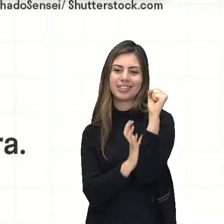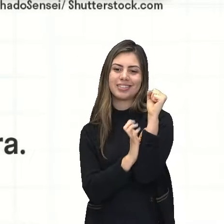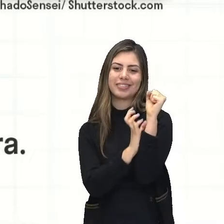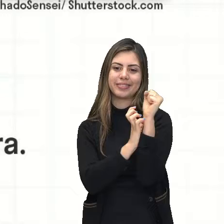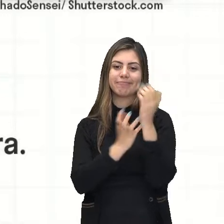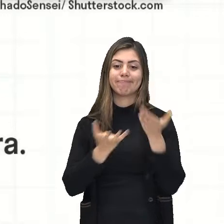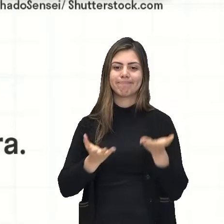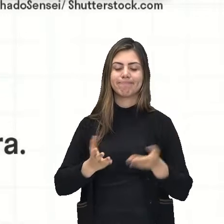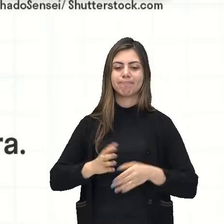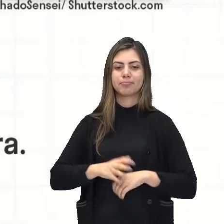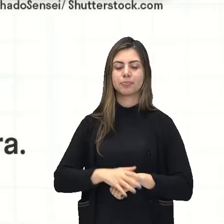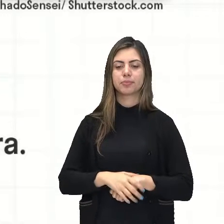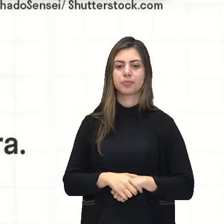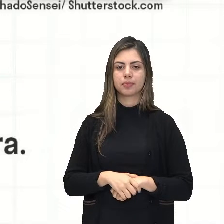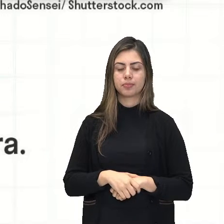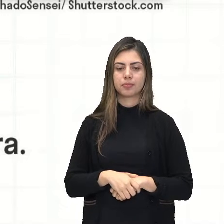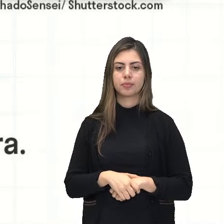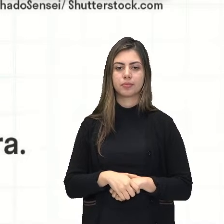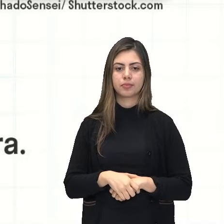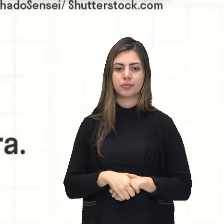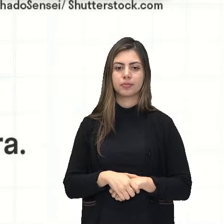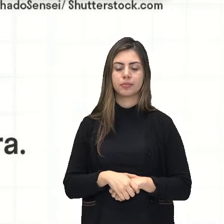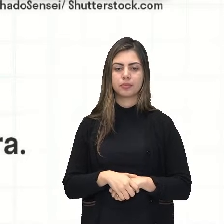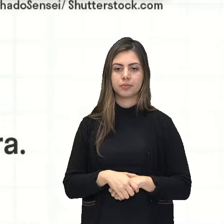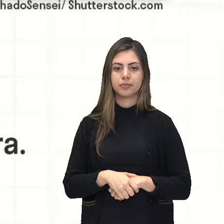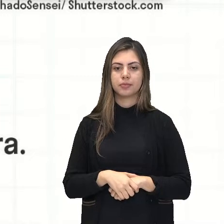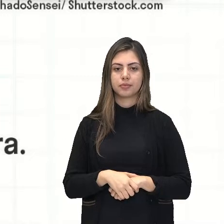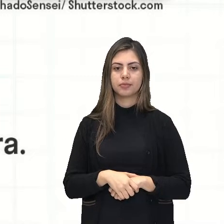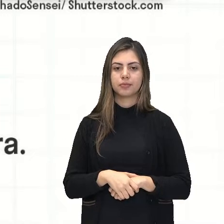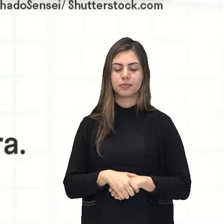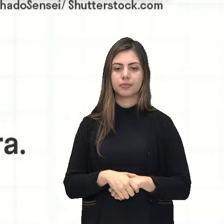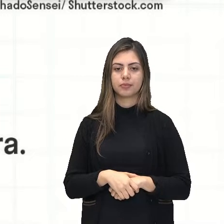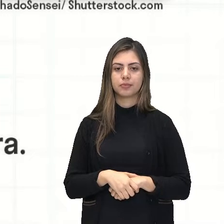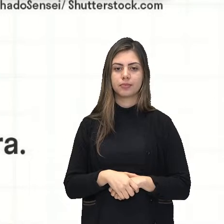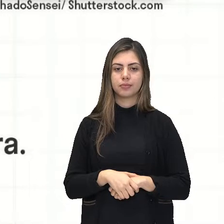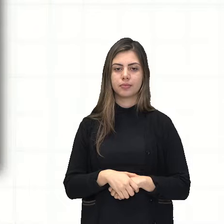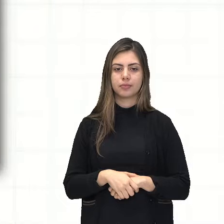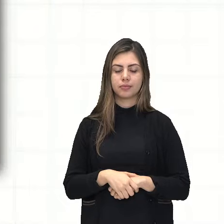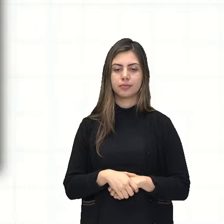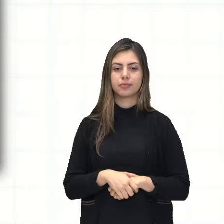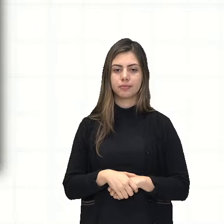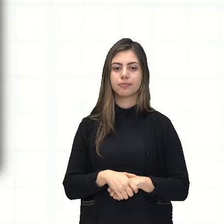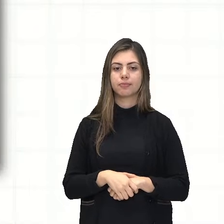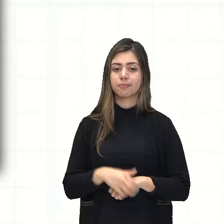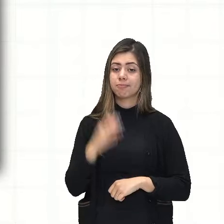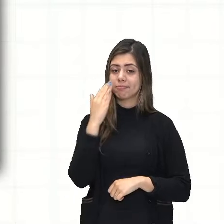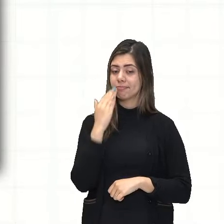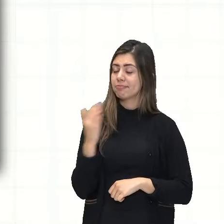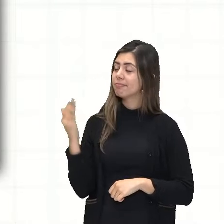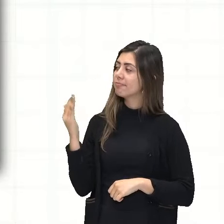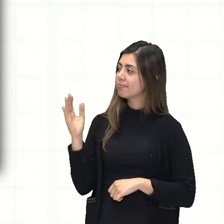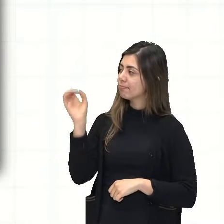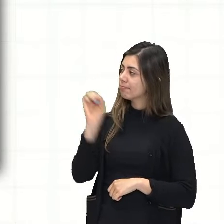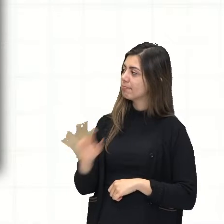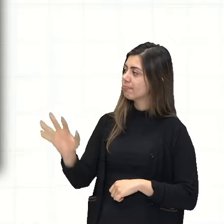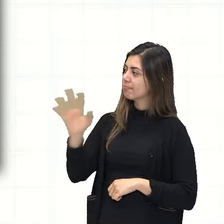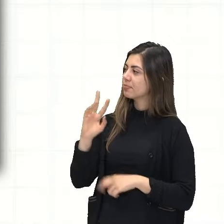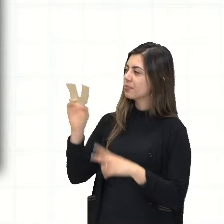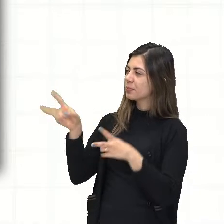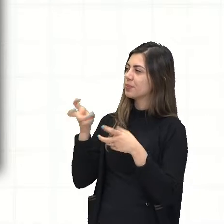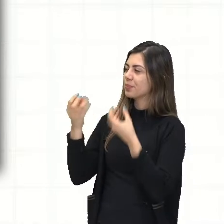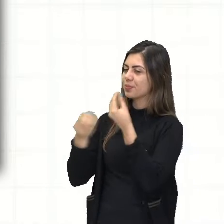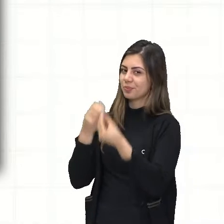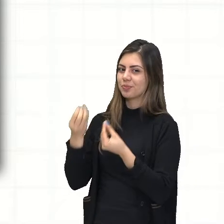essa chuva, que vai ter a precipitação, nós temos a chuva ácida, que a gente pode observar bem